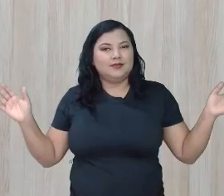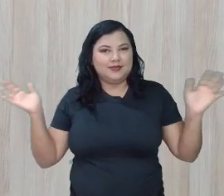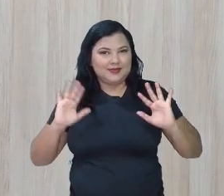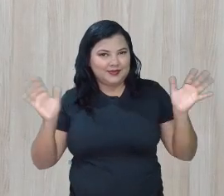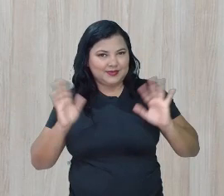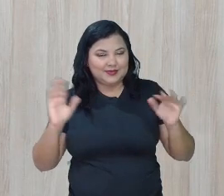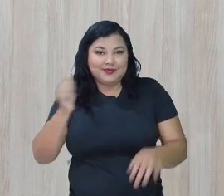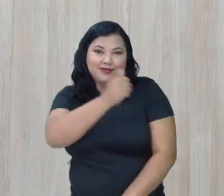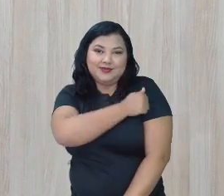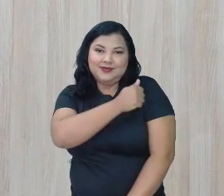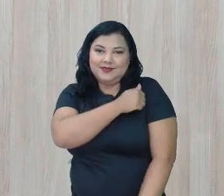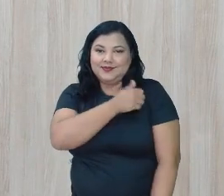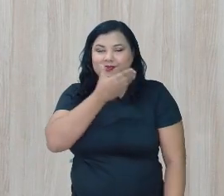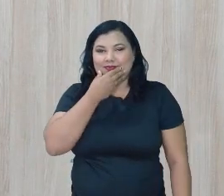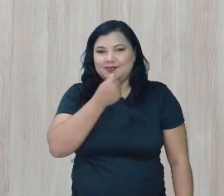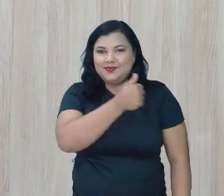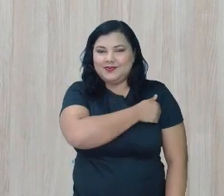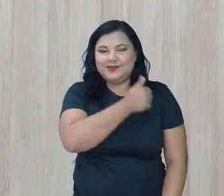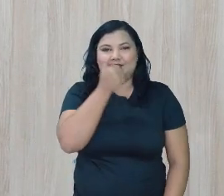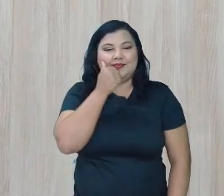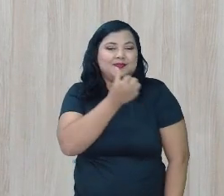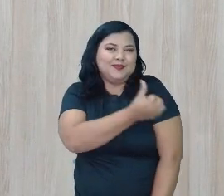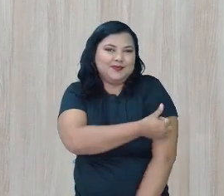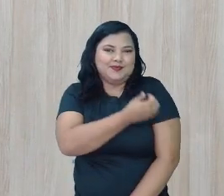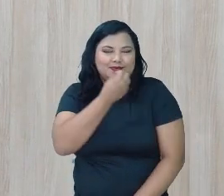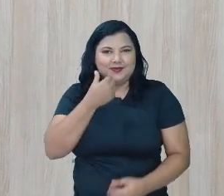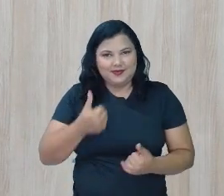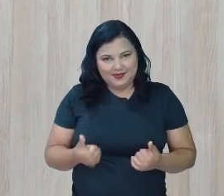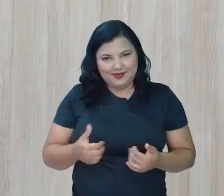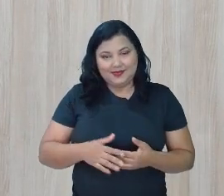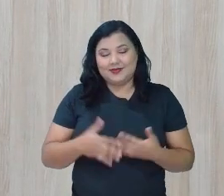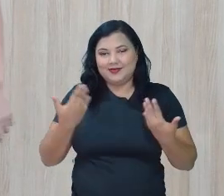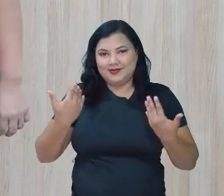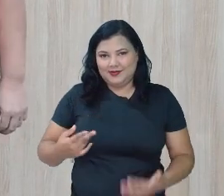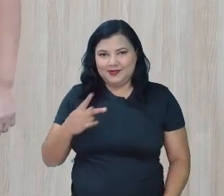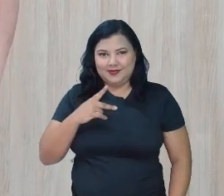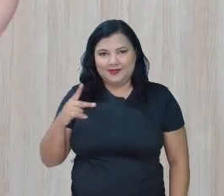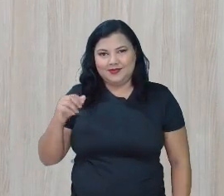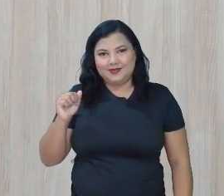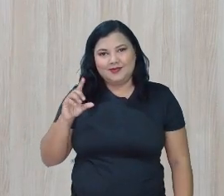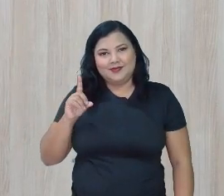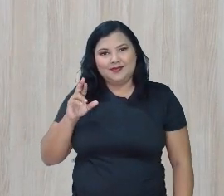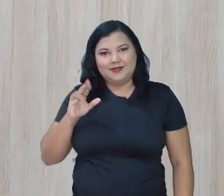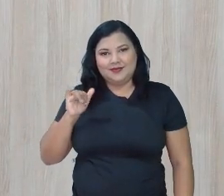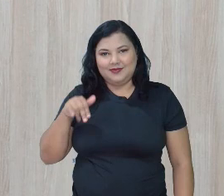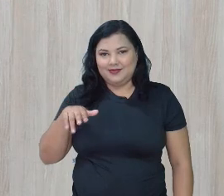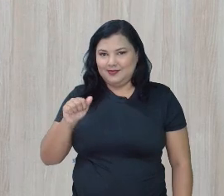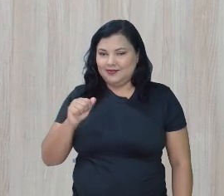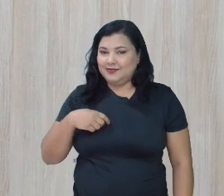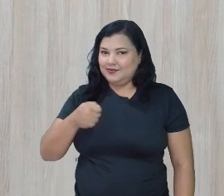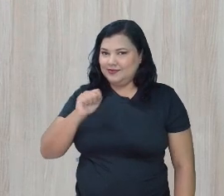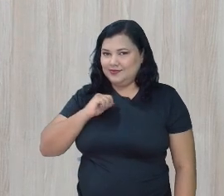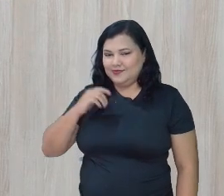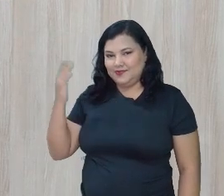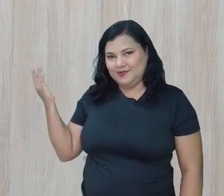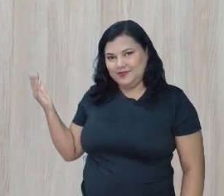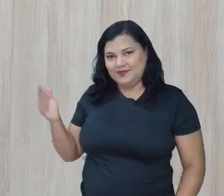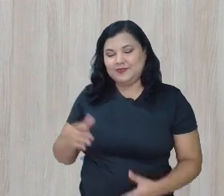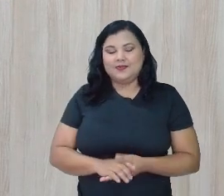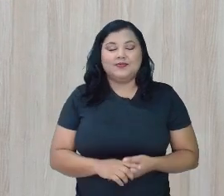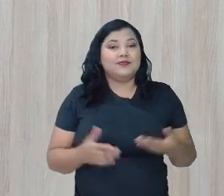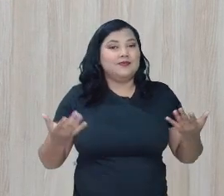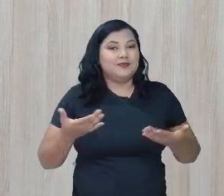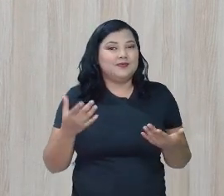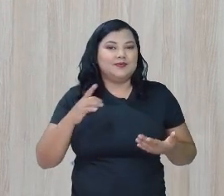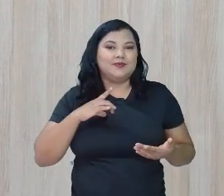Olá, alunos e alunas do sexto ano, tudo bem com vocês? Eu sou a professora Adriana e este é o meu sinal. Hoje